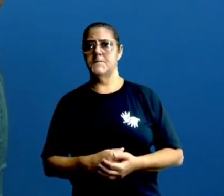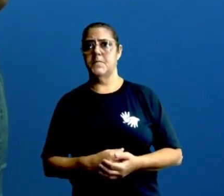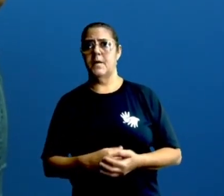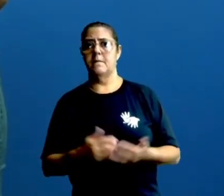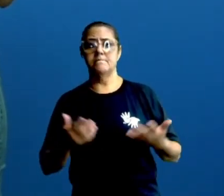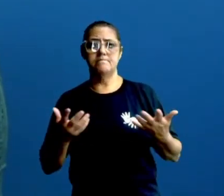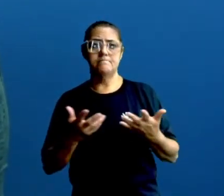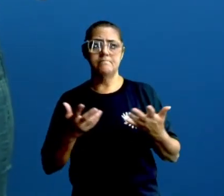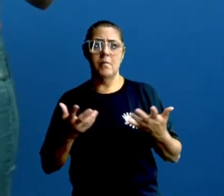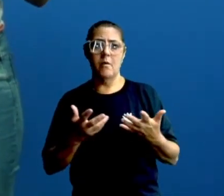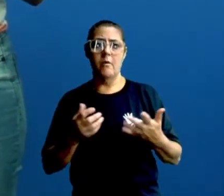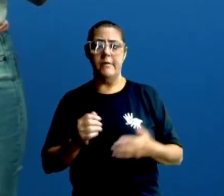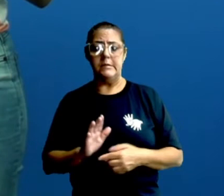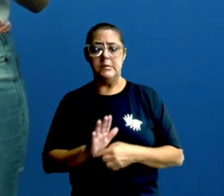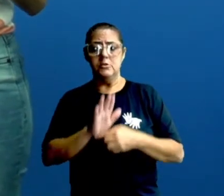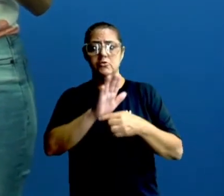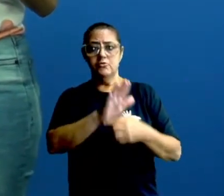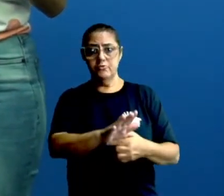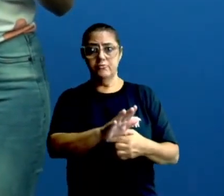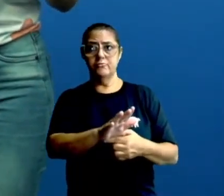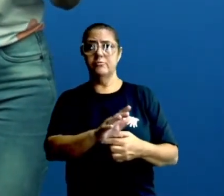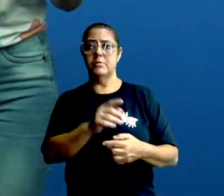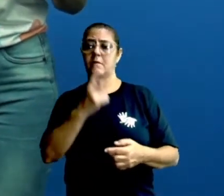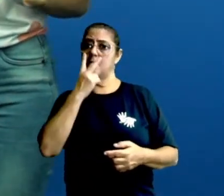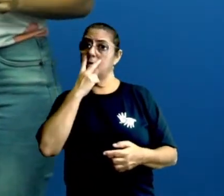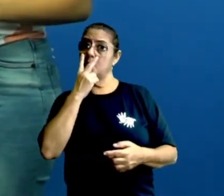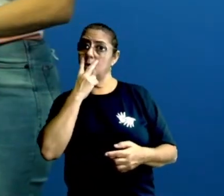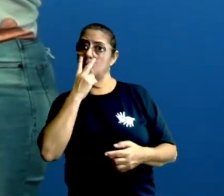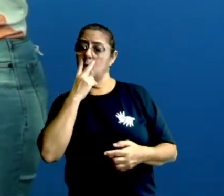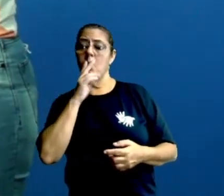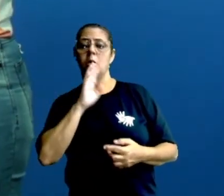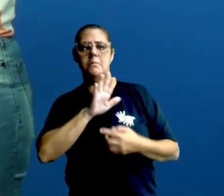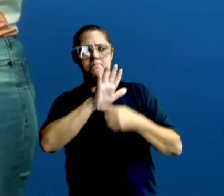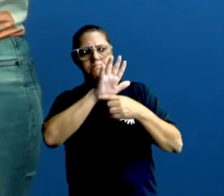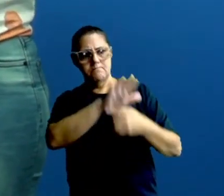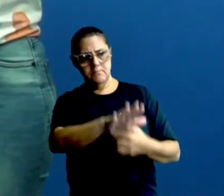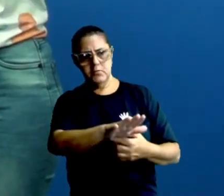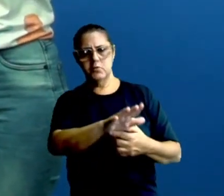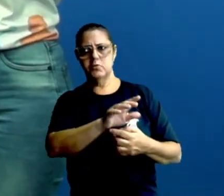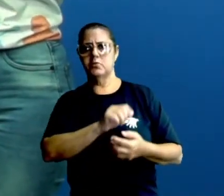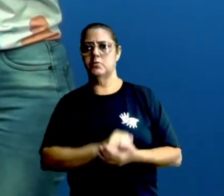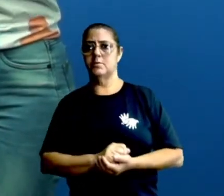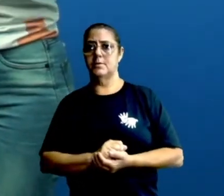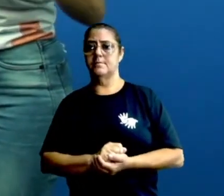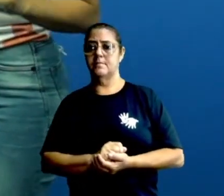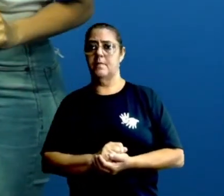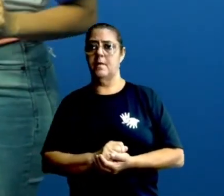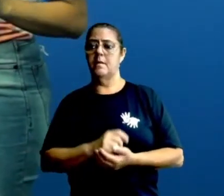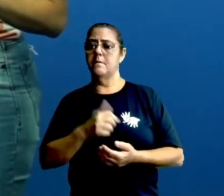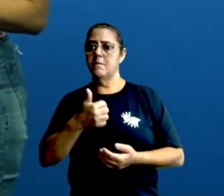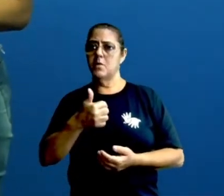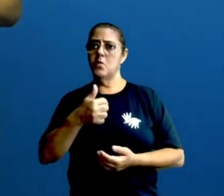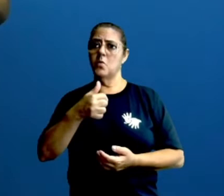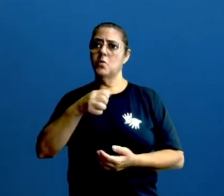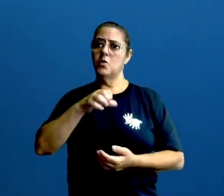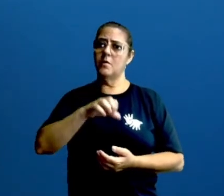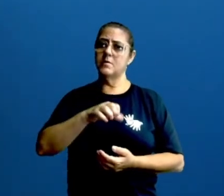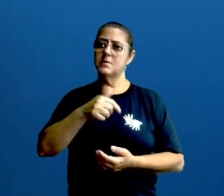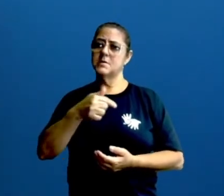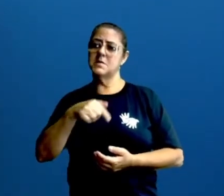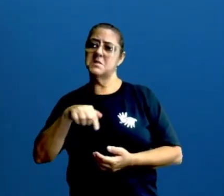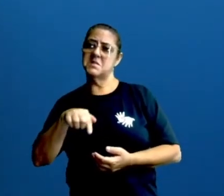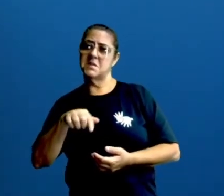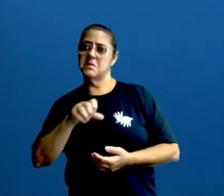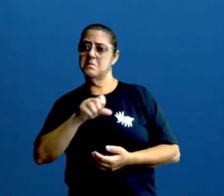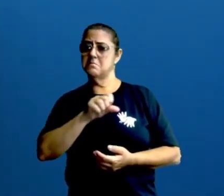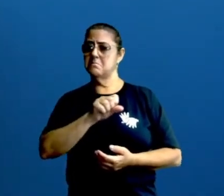nesse movimento de apoio e não apoio. Vitória de Santo Antão aparece, assim como em 1817 Vitória também aparece, porque Vitória